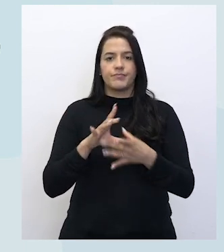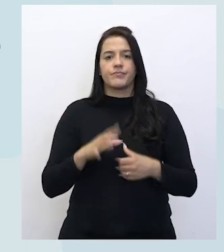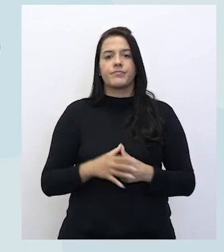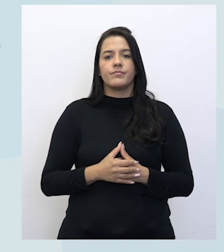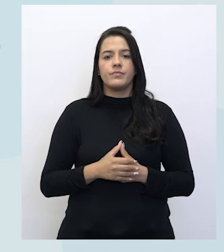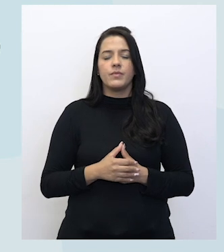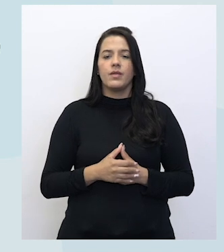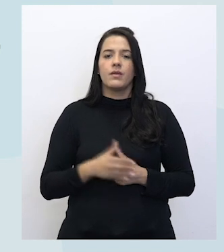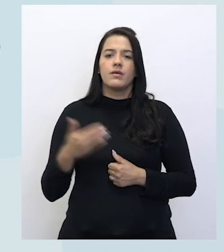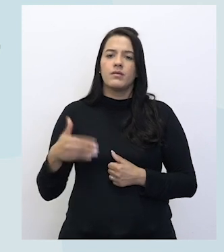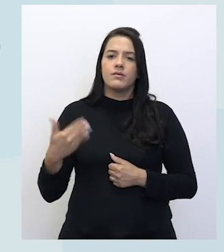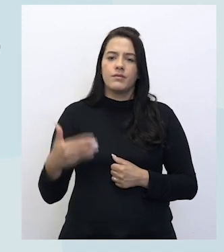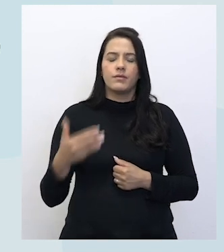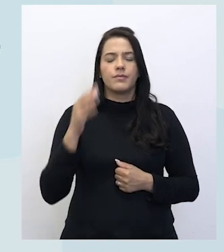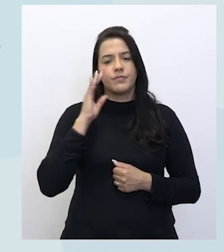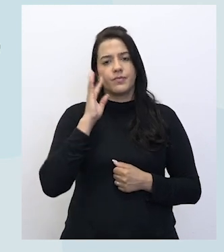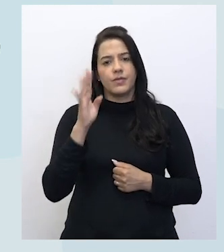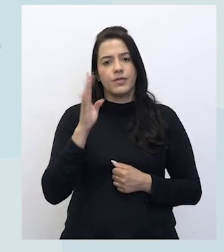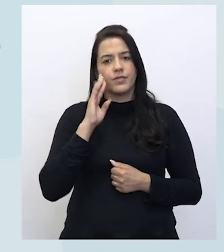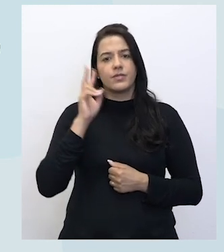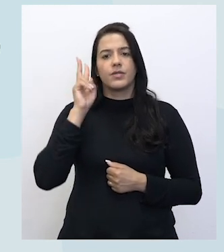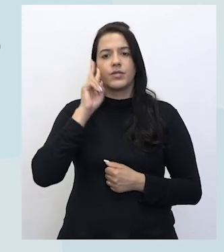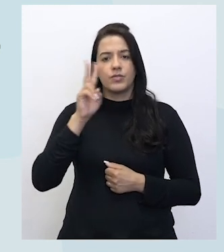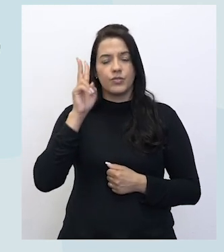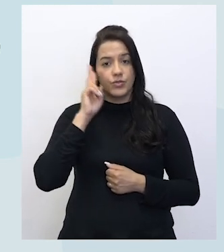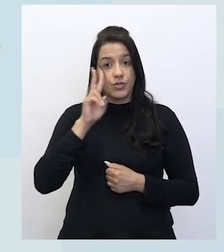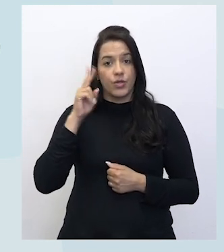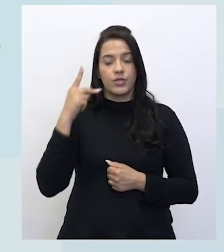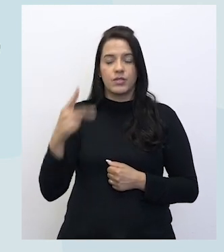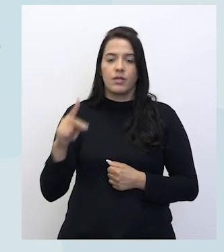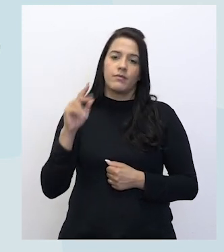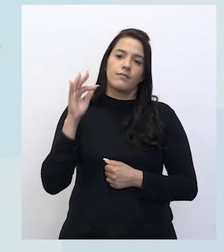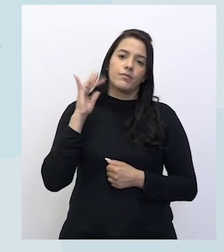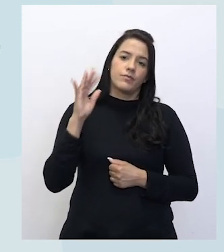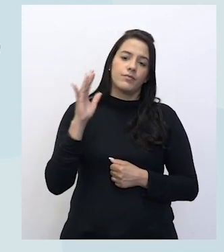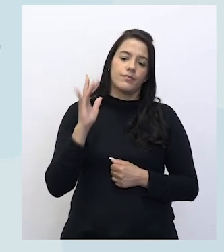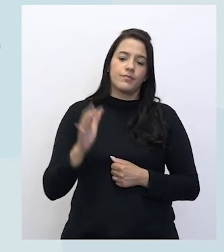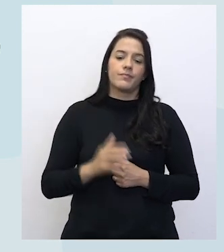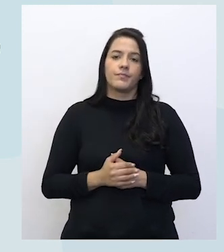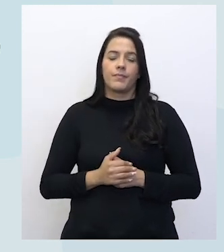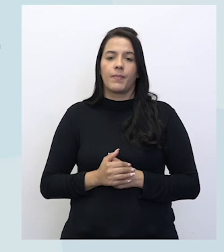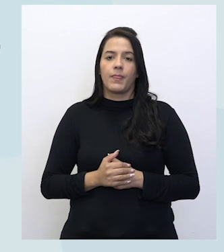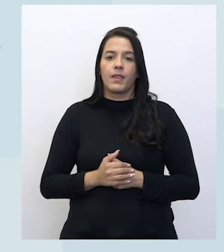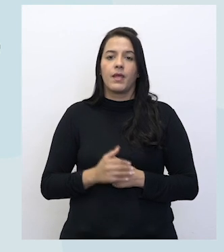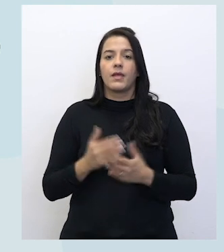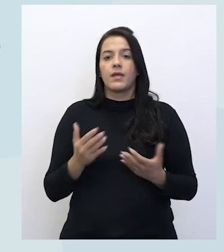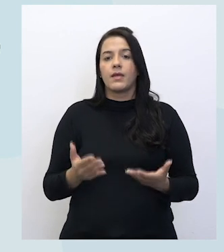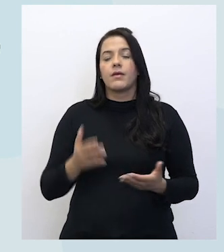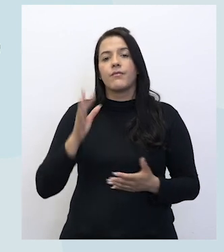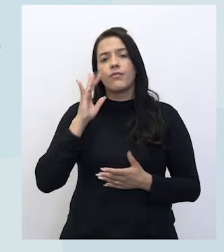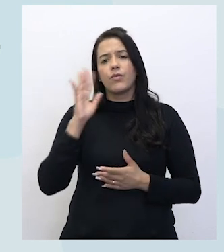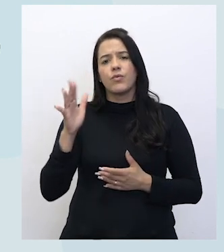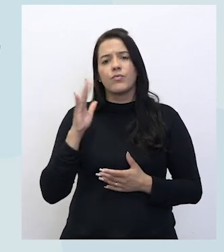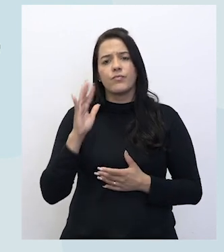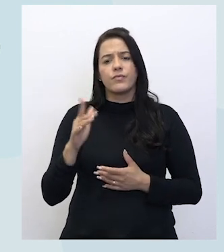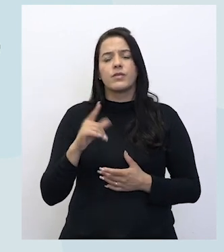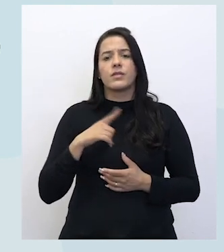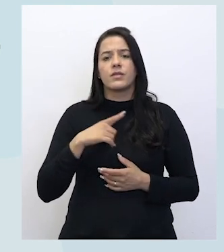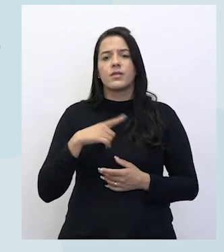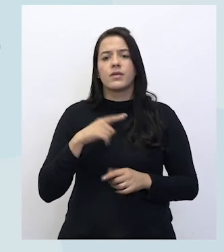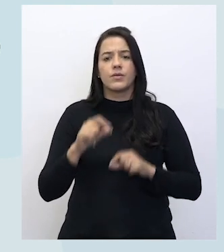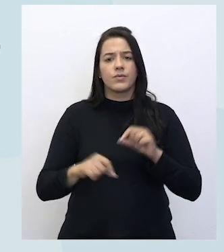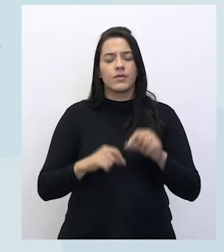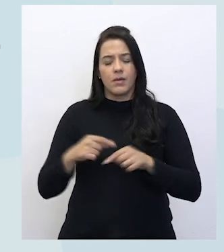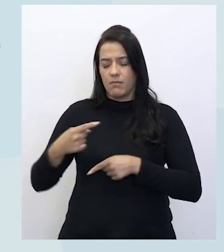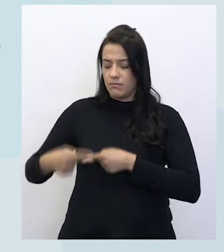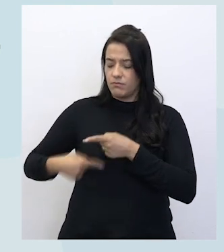relação imanente entre filosofia e história da filosofia. A filosofia, gente, tem uma tradição, assim,